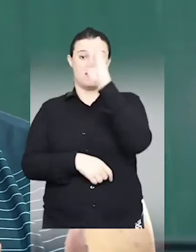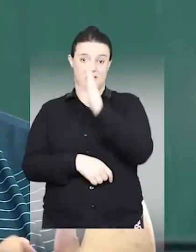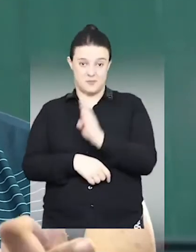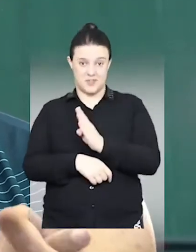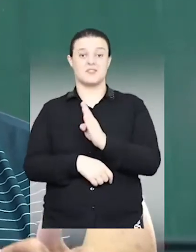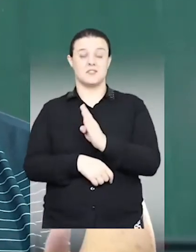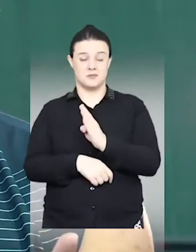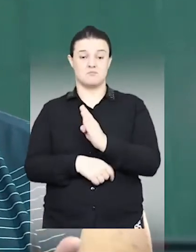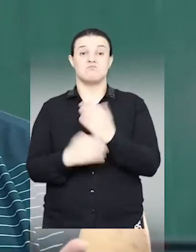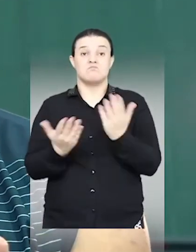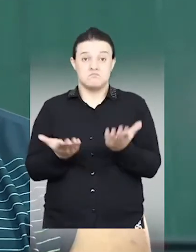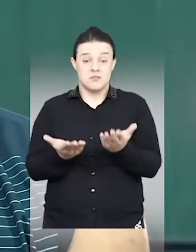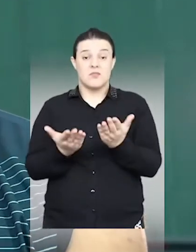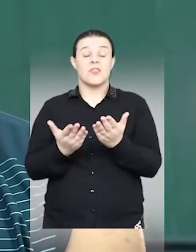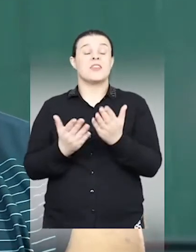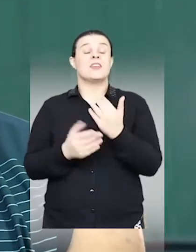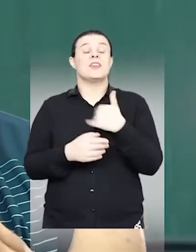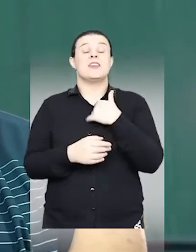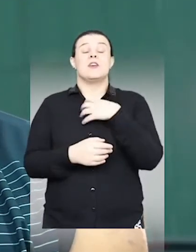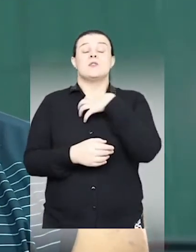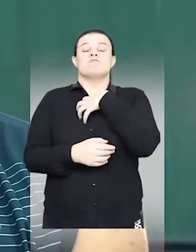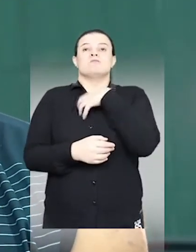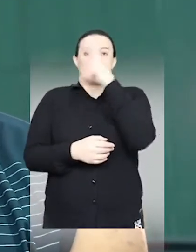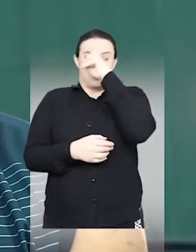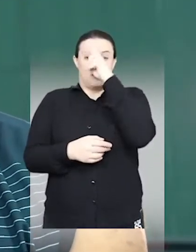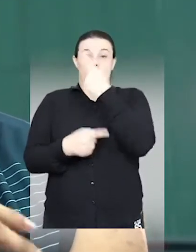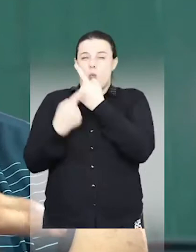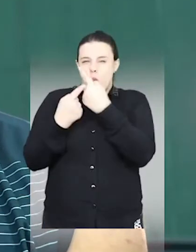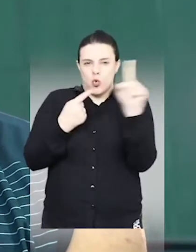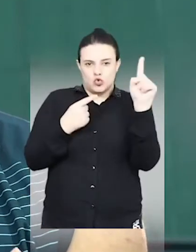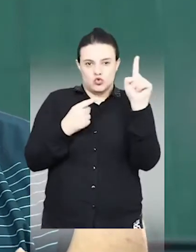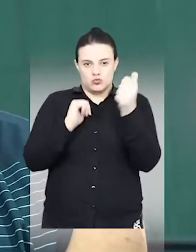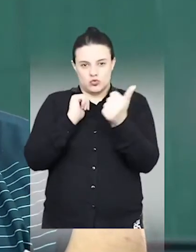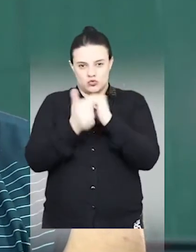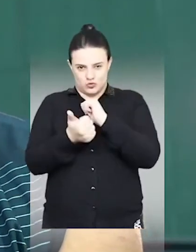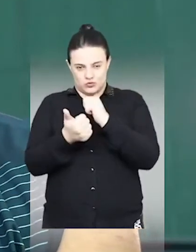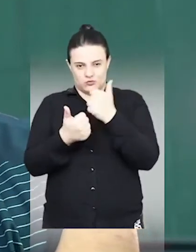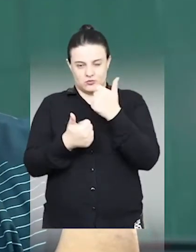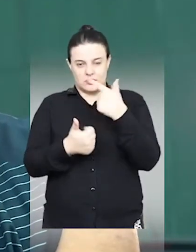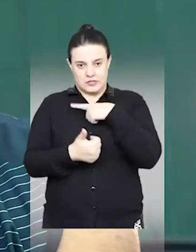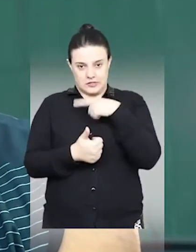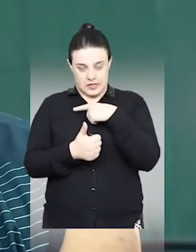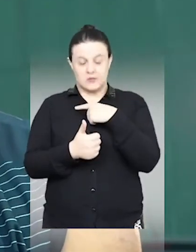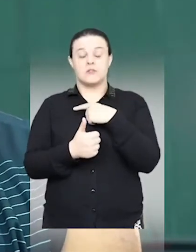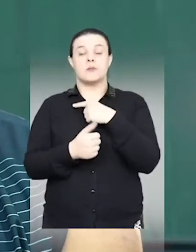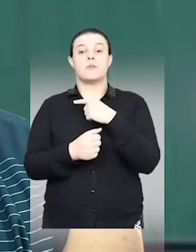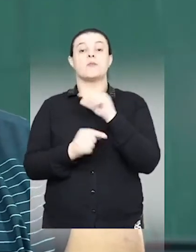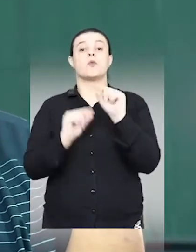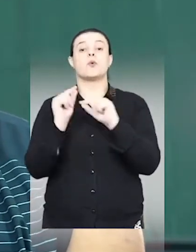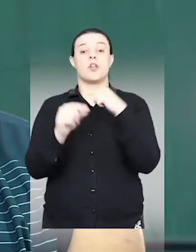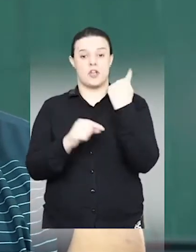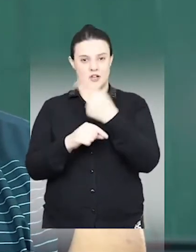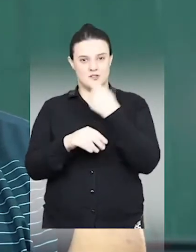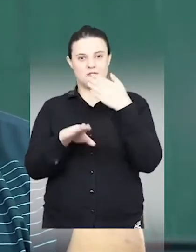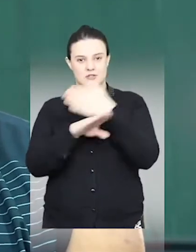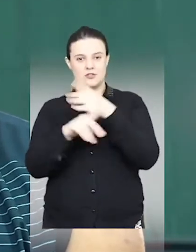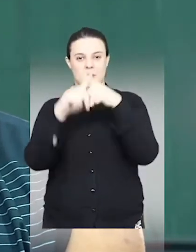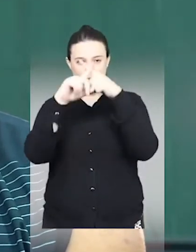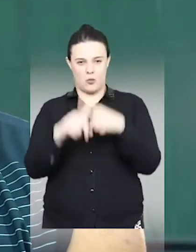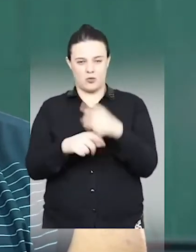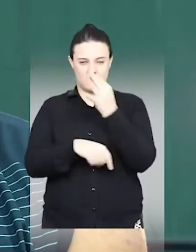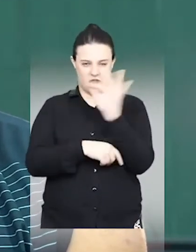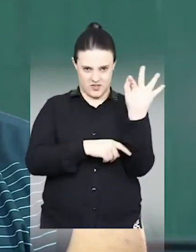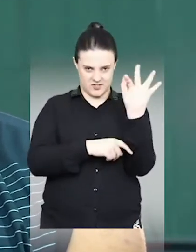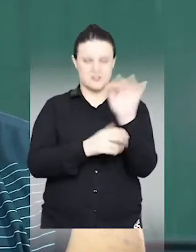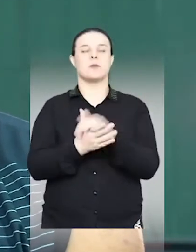no Brasil. E eu acho que o momento mais marcante foi no último jogo da Paralimpíada, que a gente jogou contra